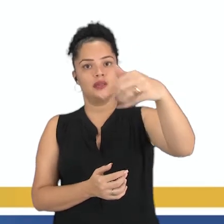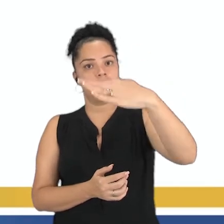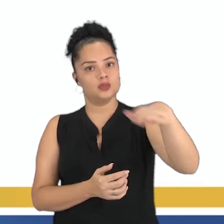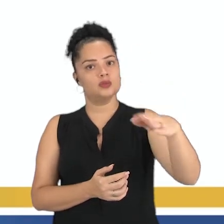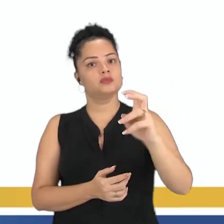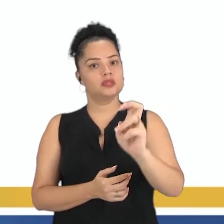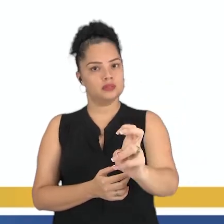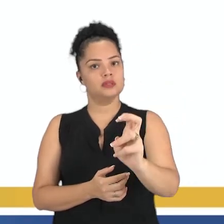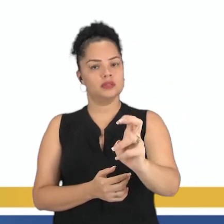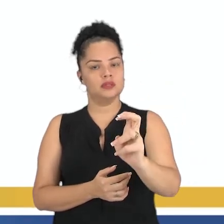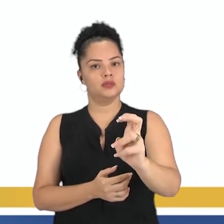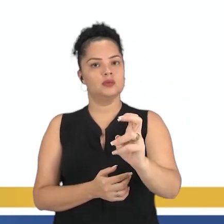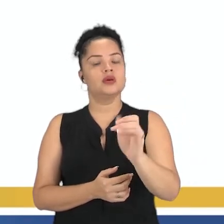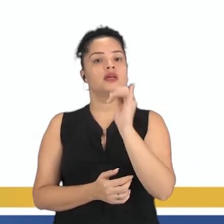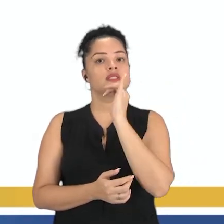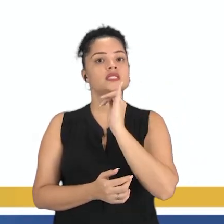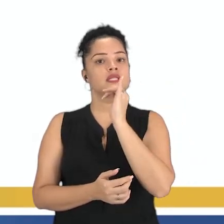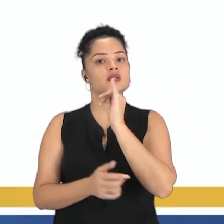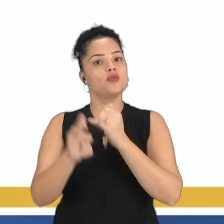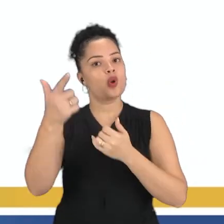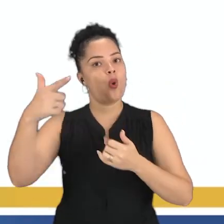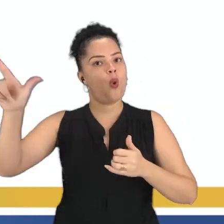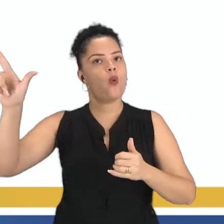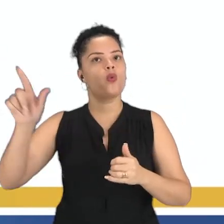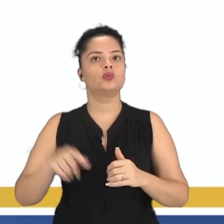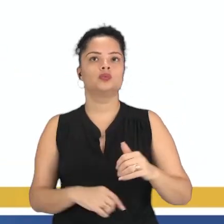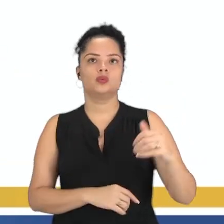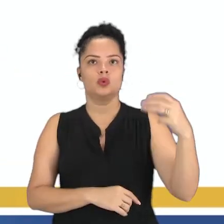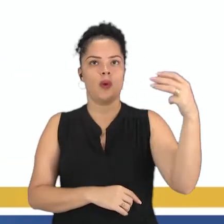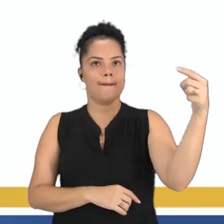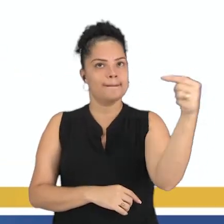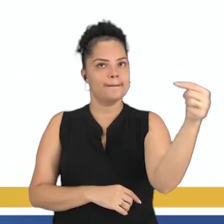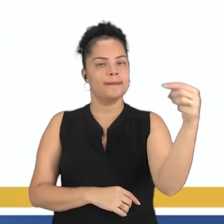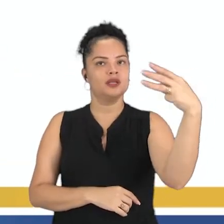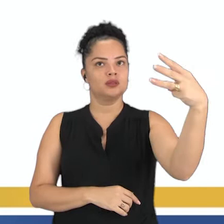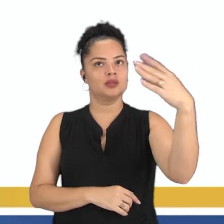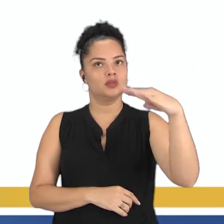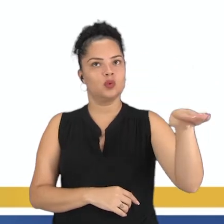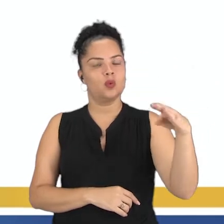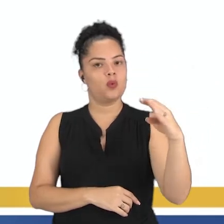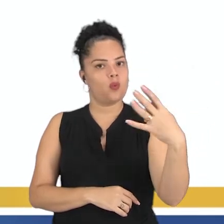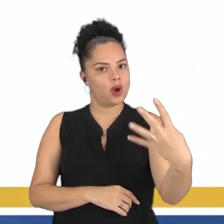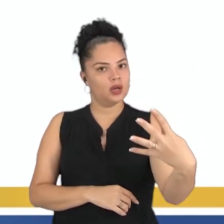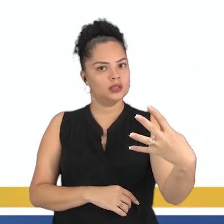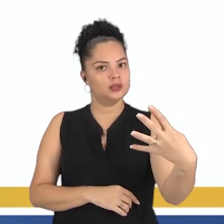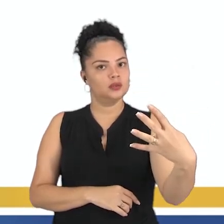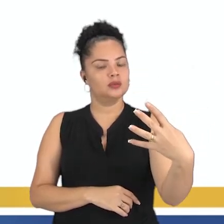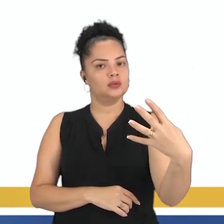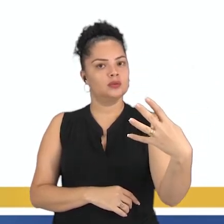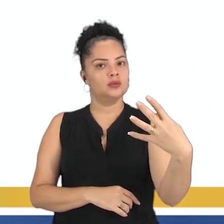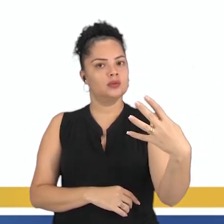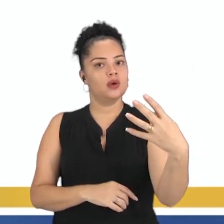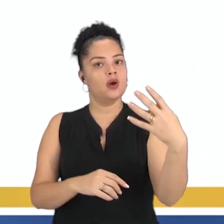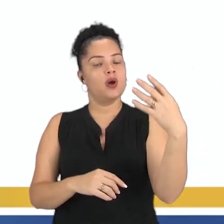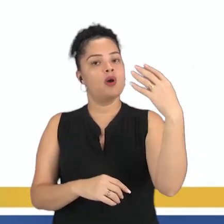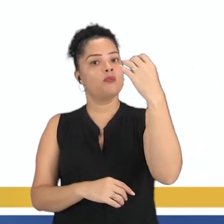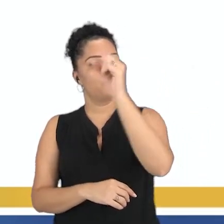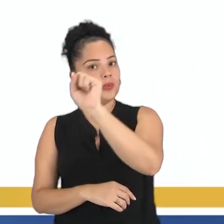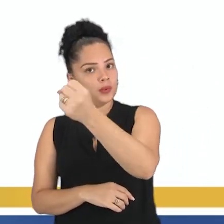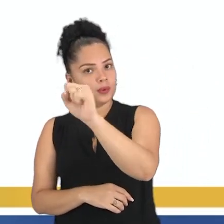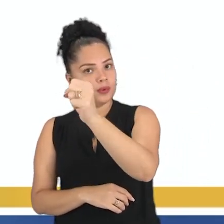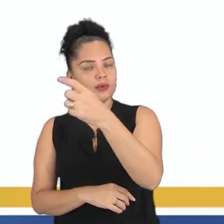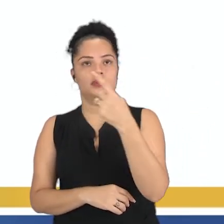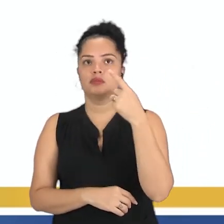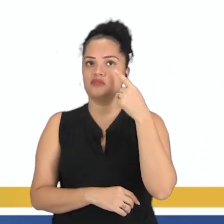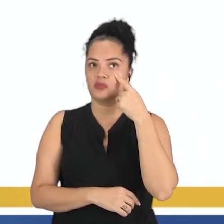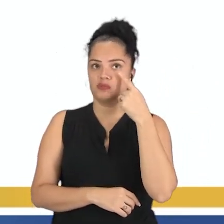5. E no segundo exemplo, a gente vai dividir menos 3 quartos por 8. A gente vai usar a definição no primeiro caso. Ó. Veja,